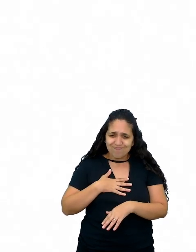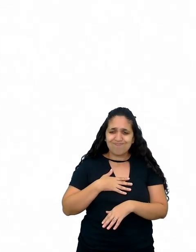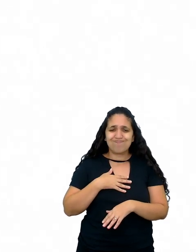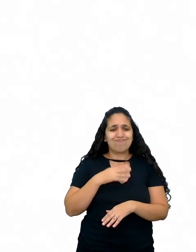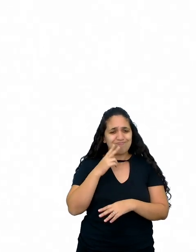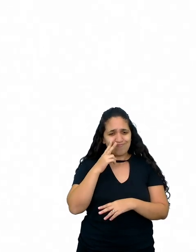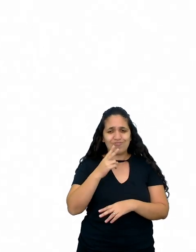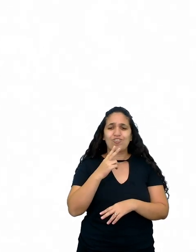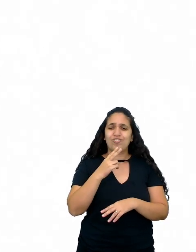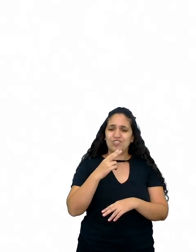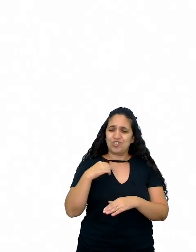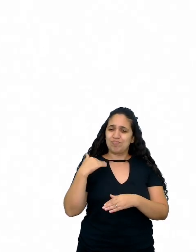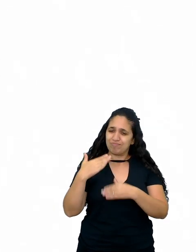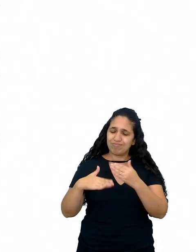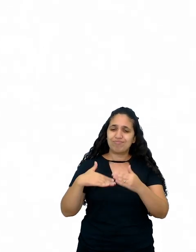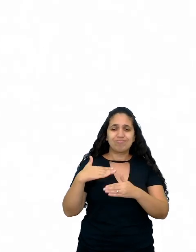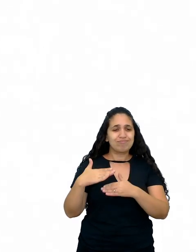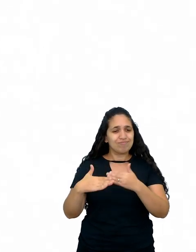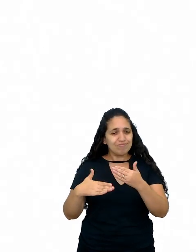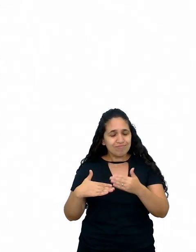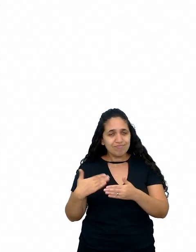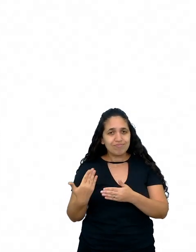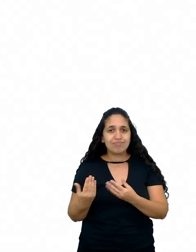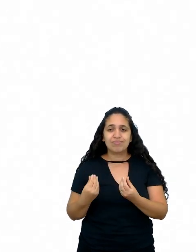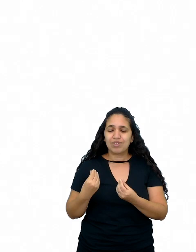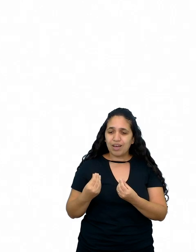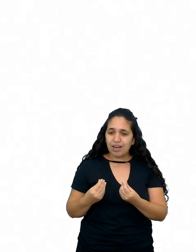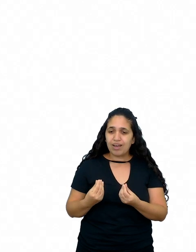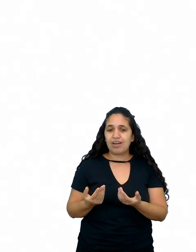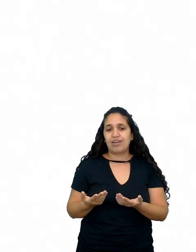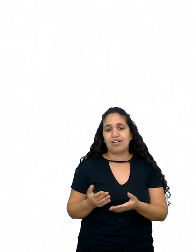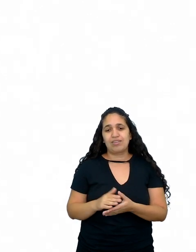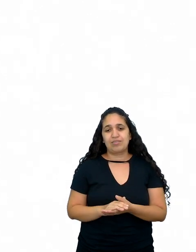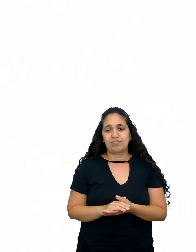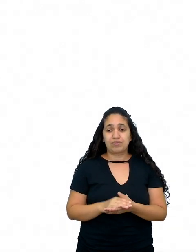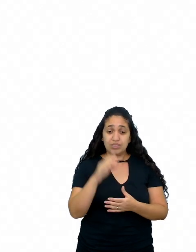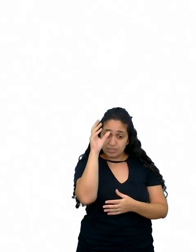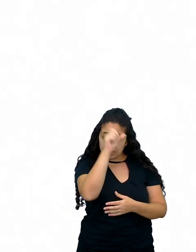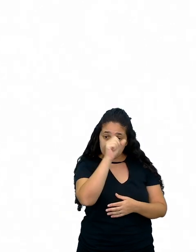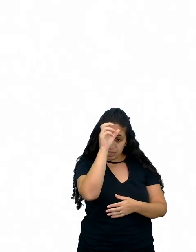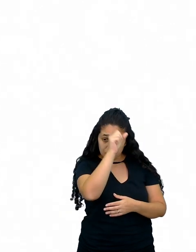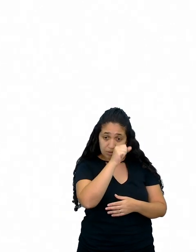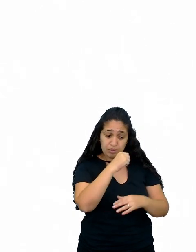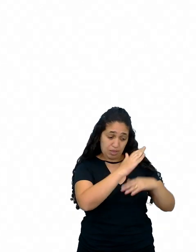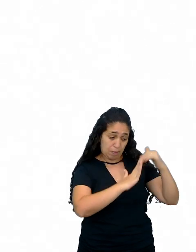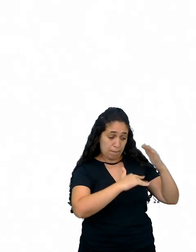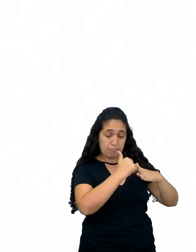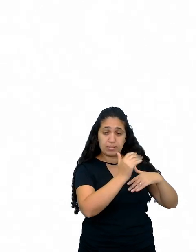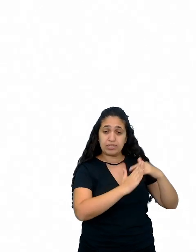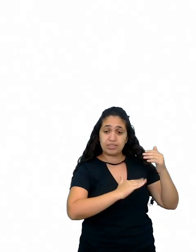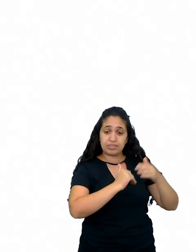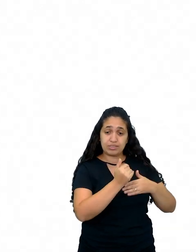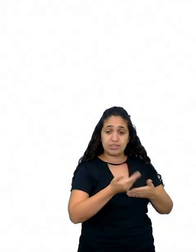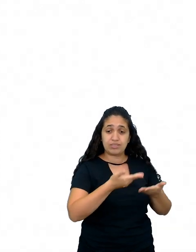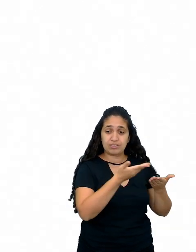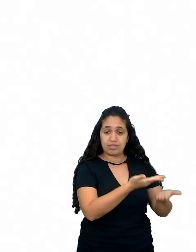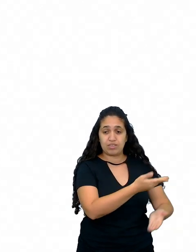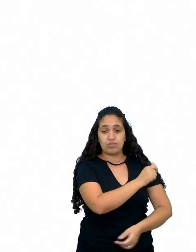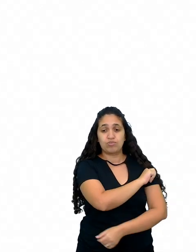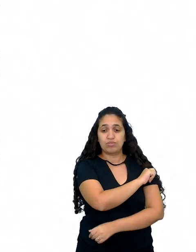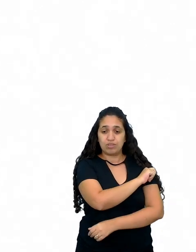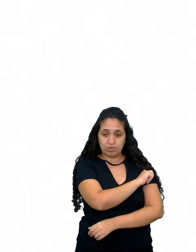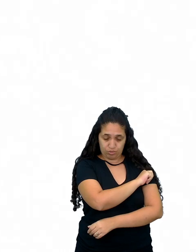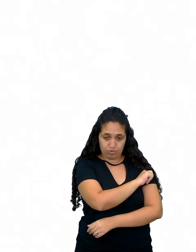fortalecido para a gente passar essa habilidade para os nossos alunos,